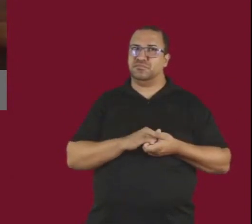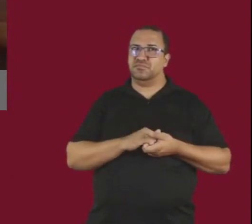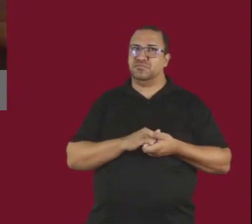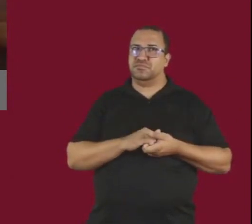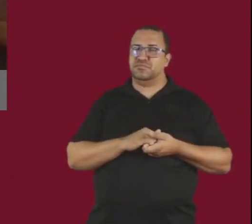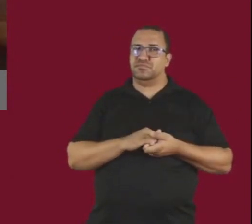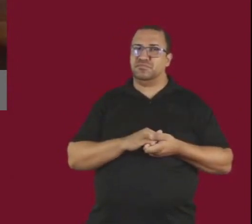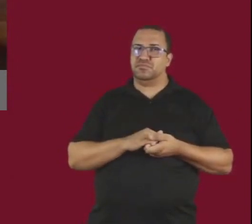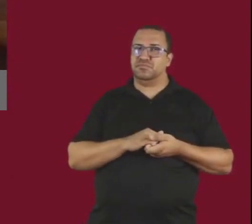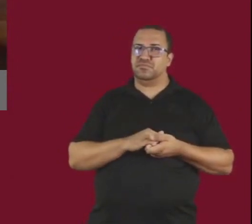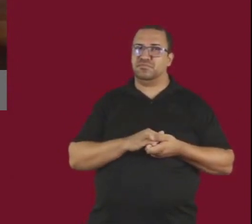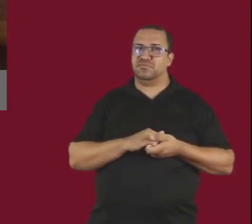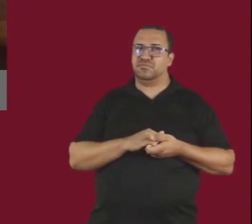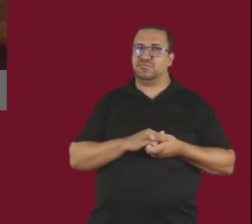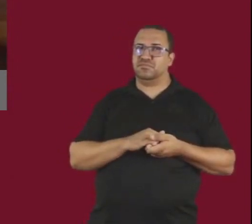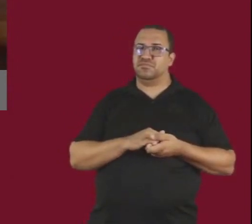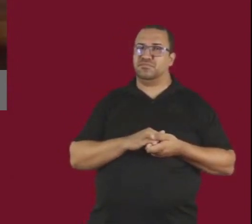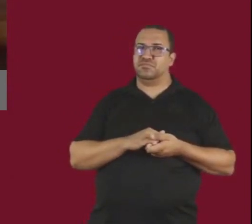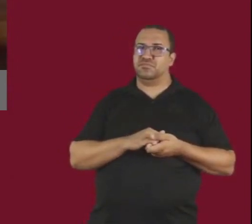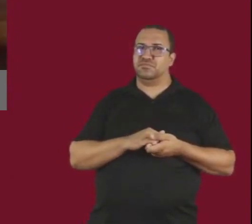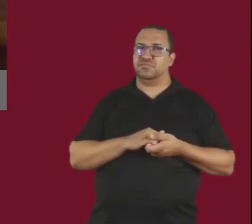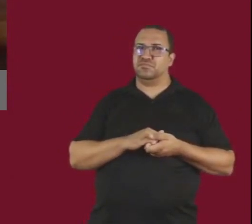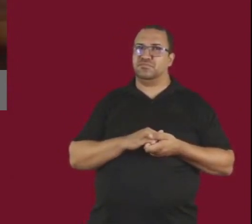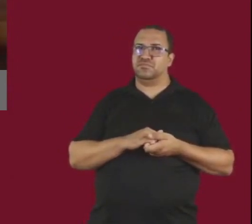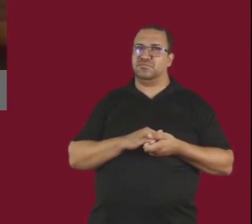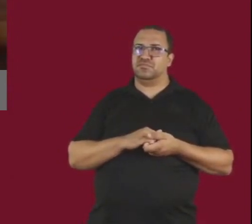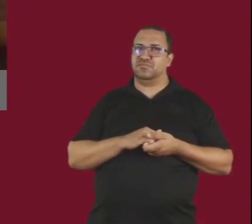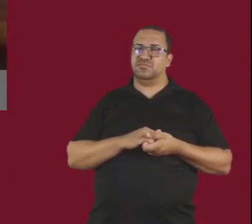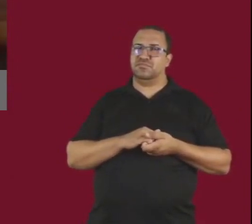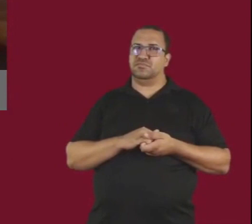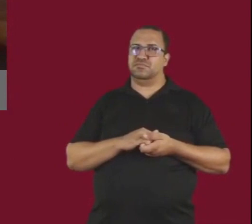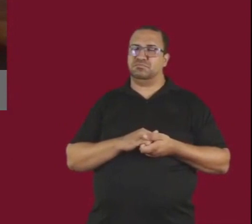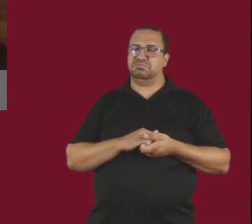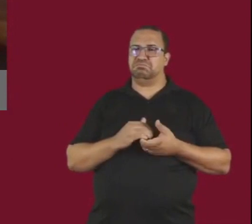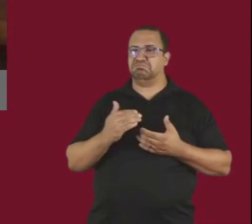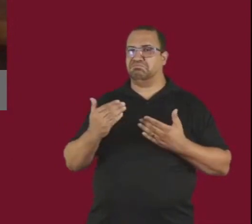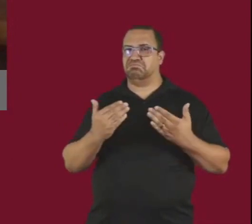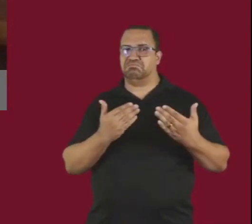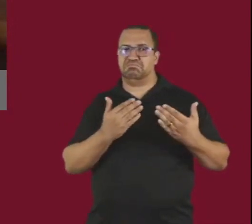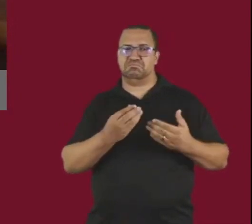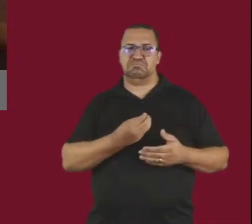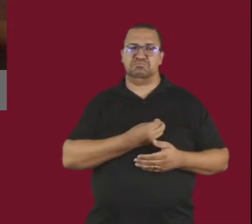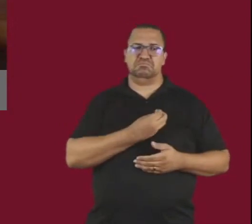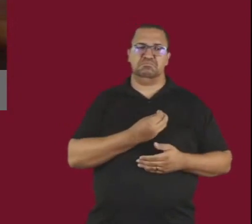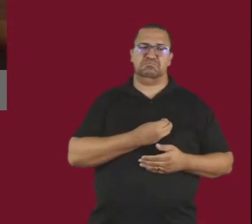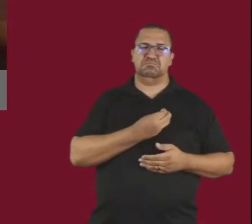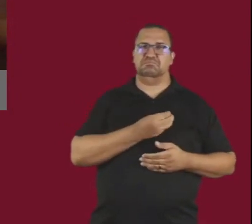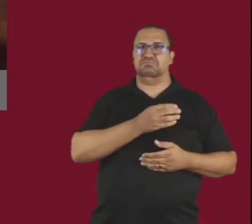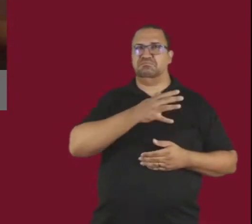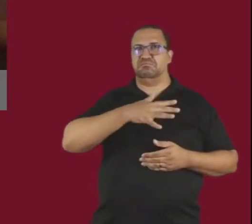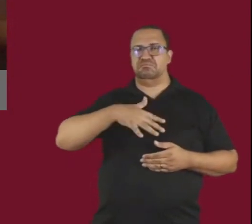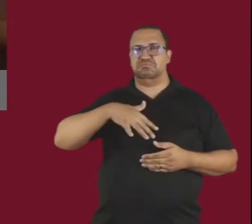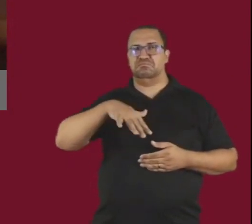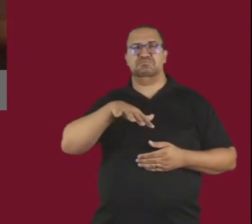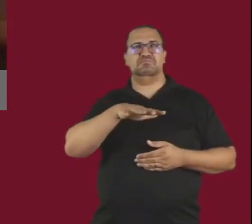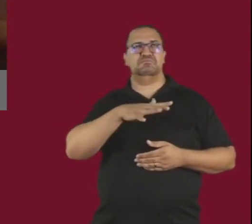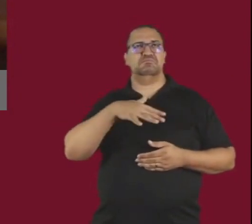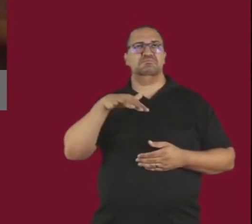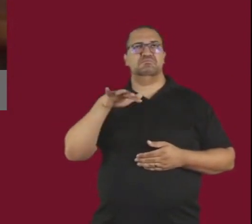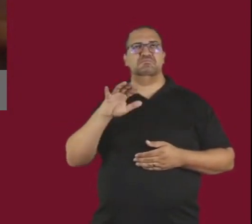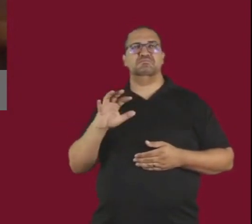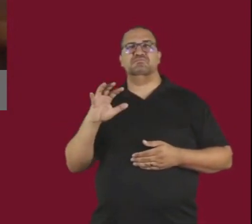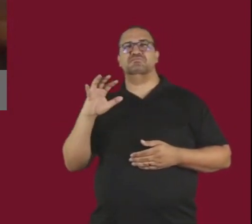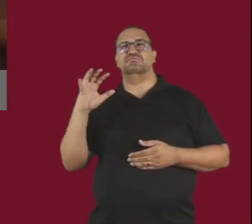se tu não vive conforme a emergência climática, desde que tu acorda até a hora que tu